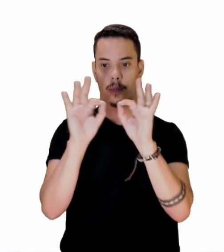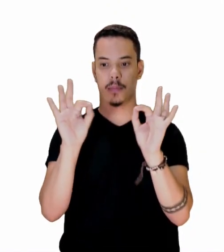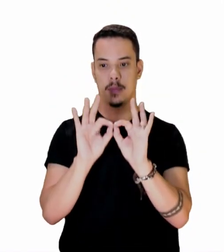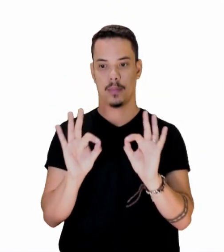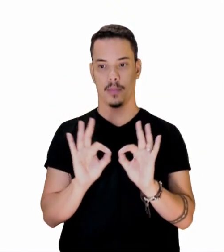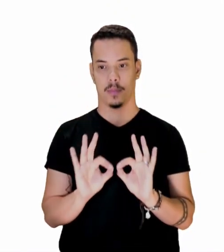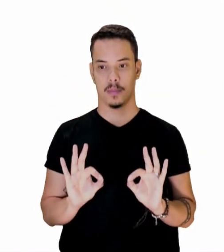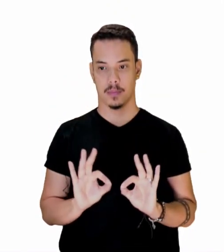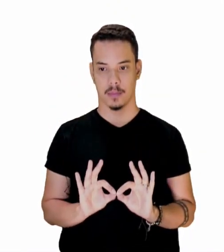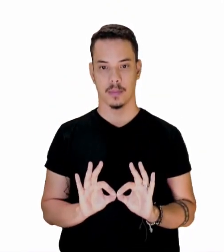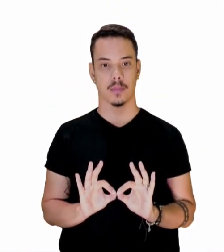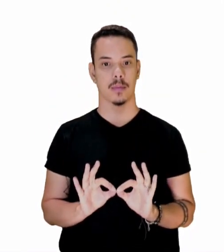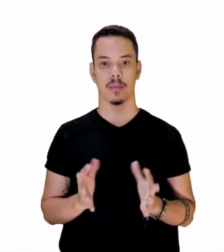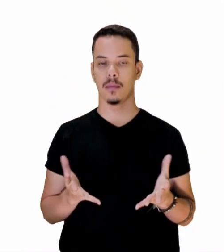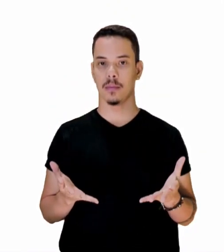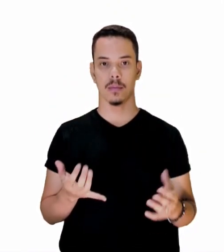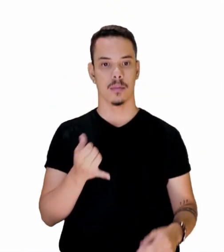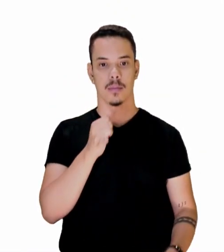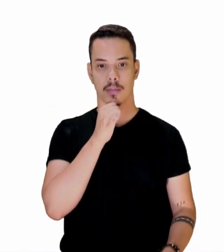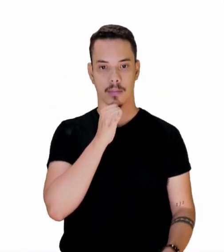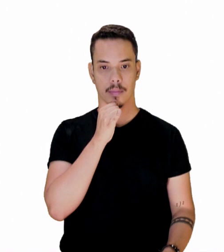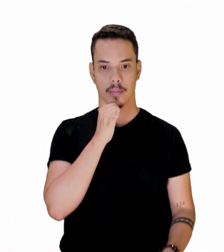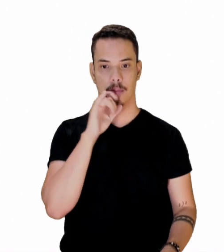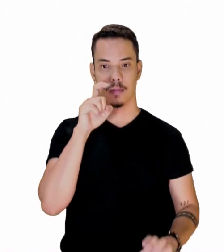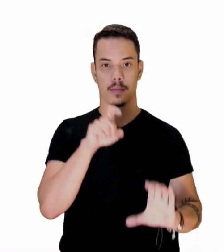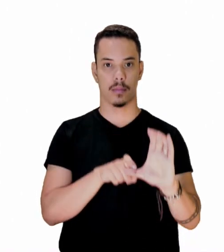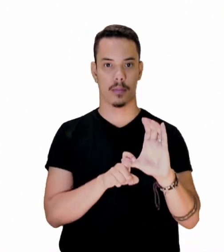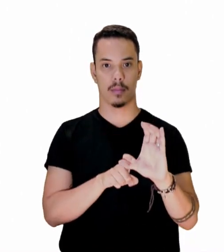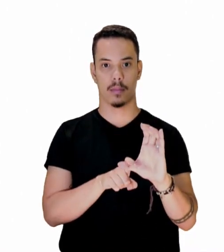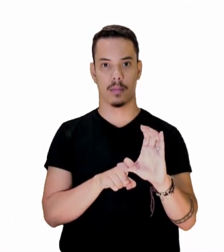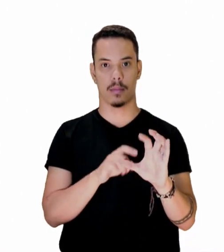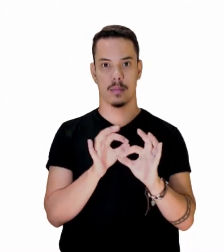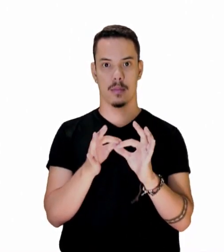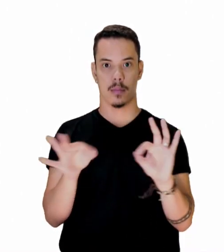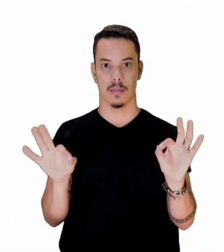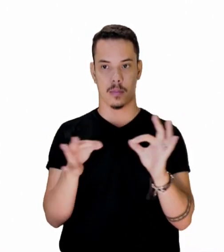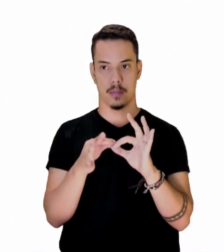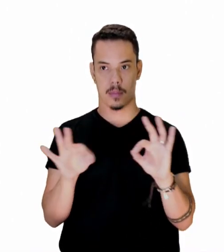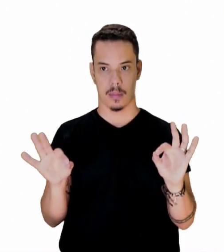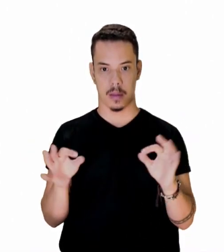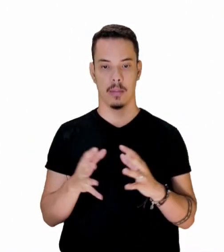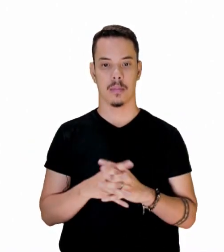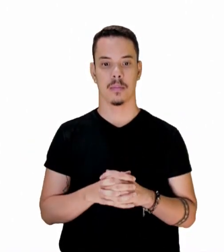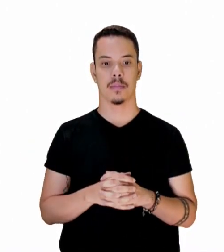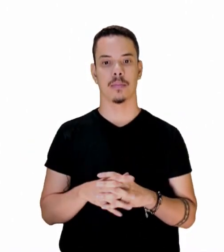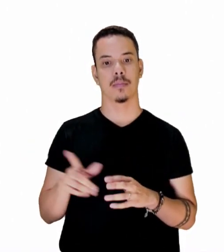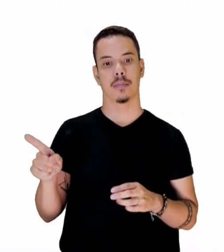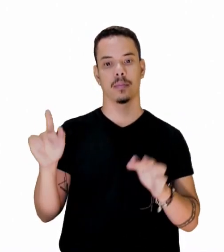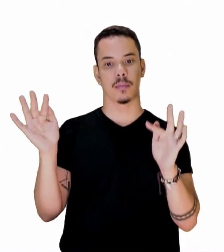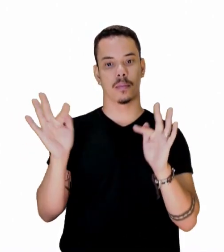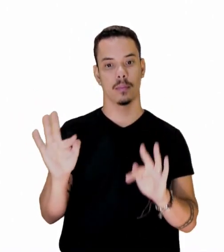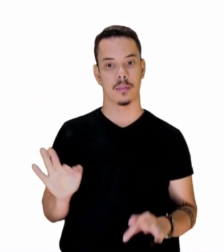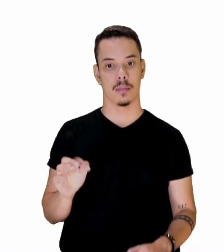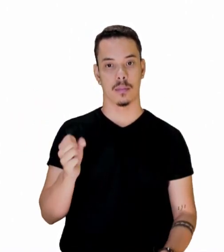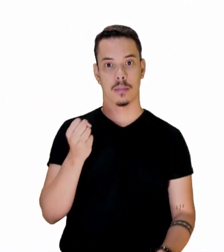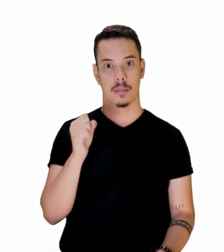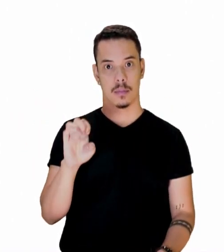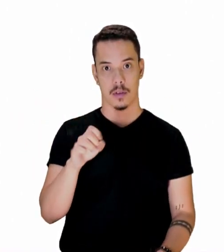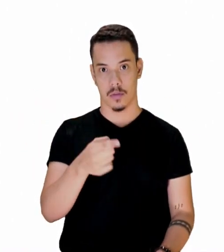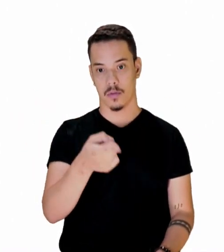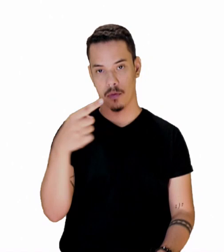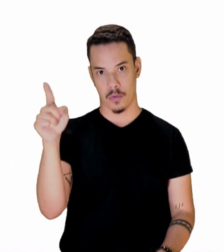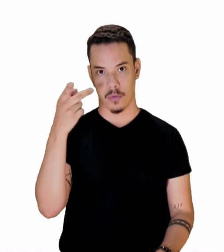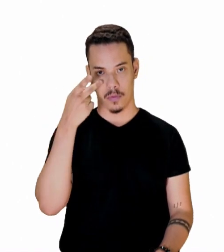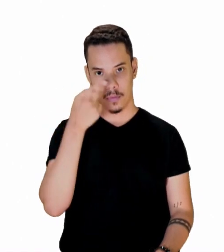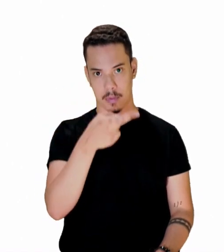né, de dependência sintática. Aí ela ficará feliz se você